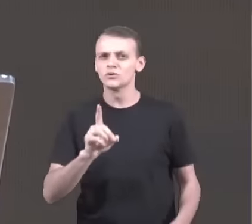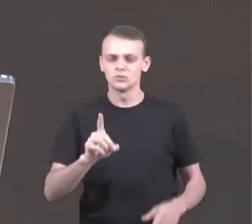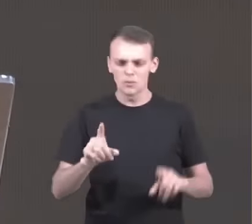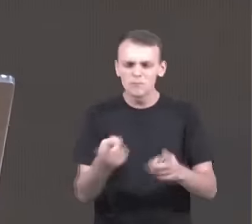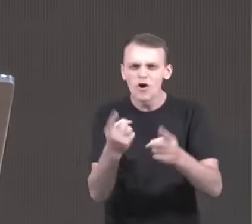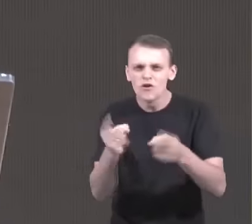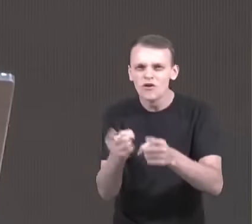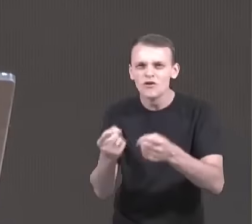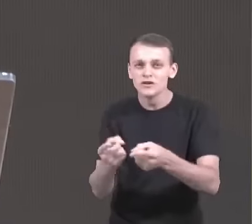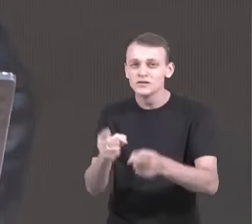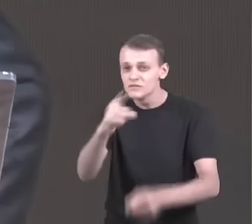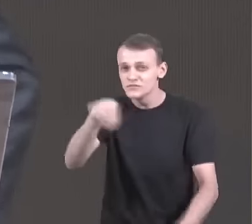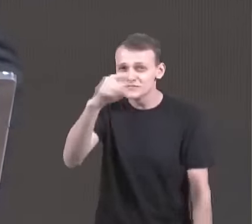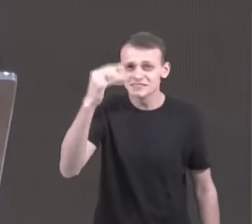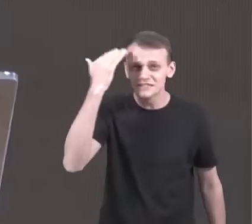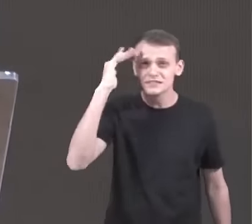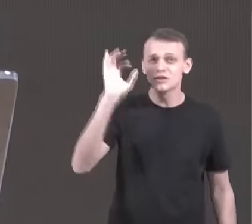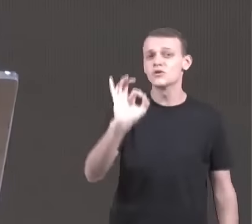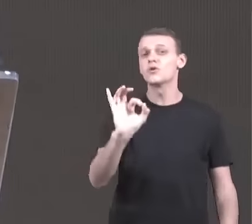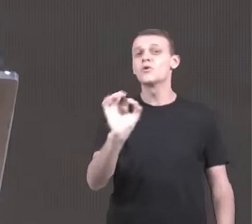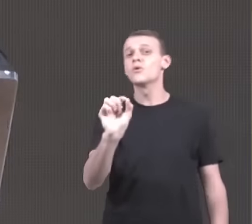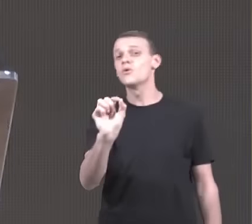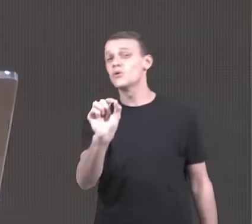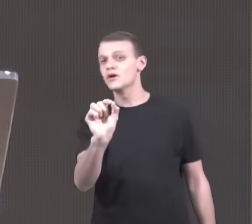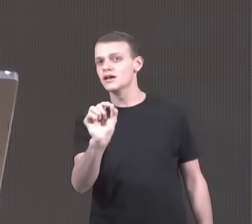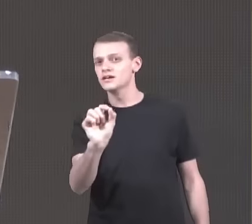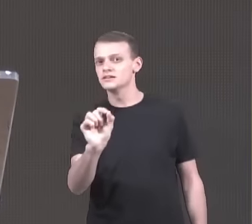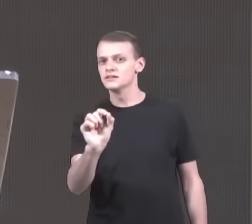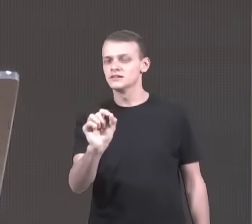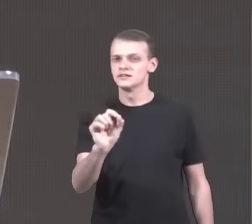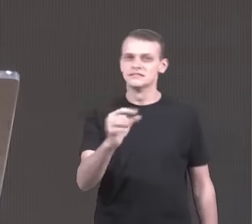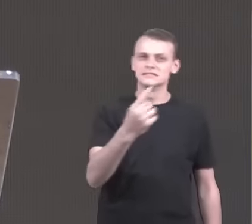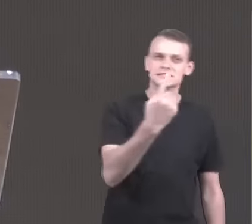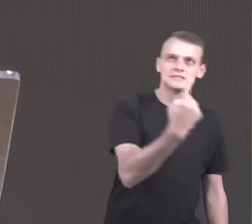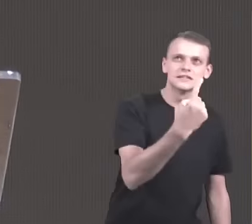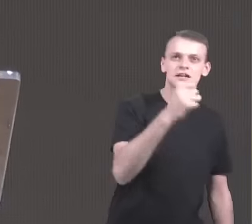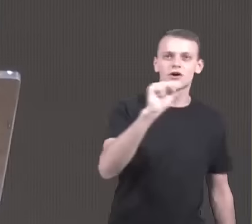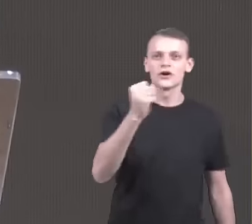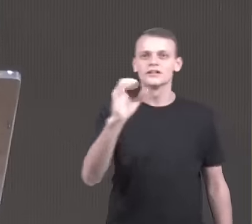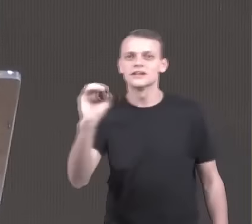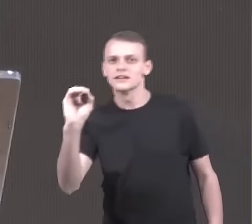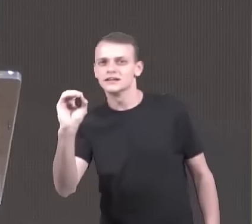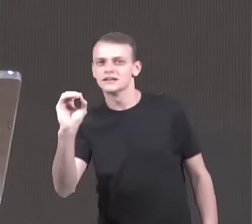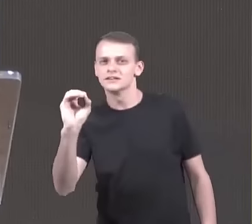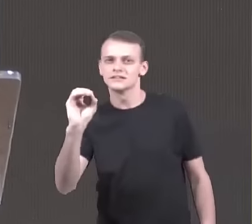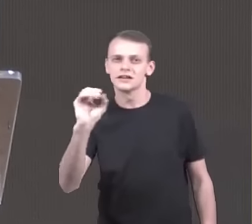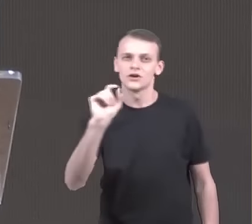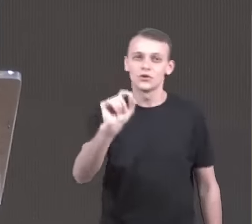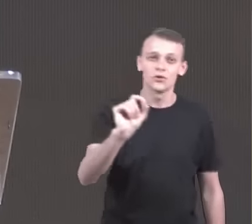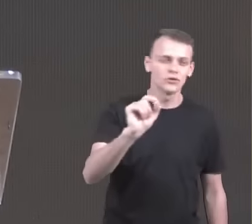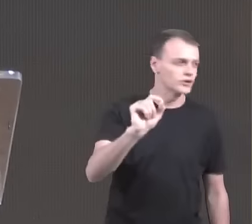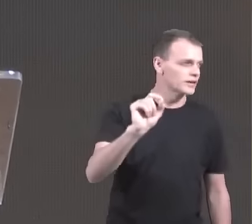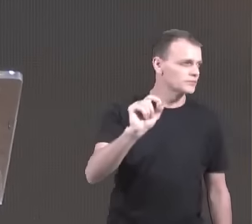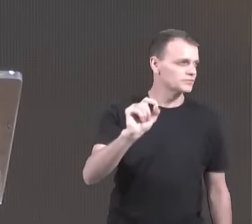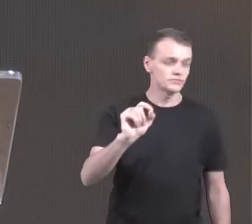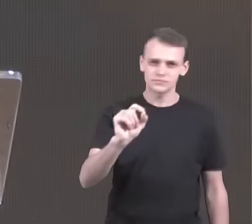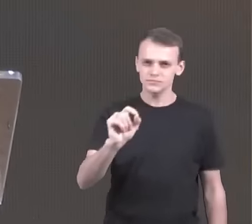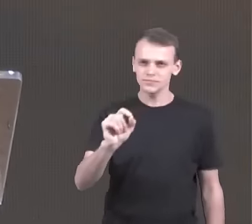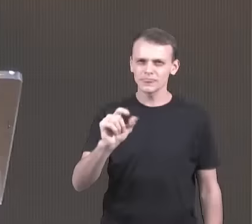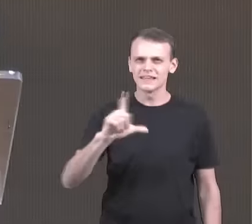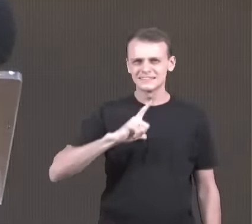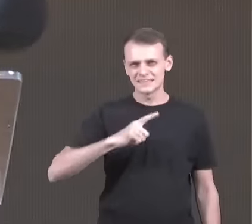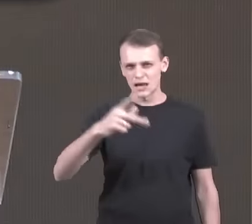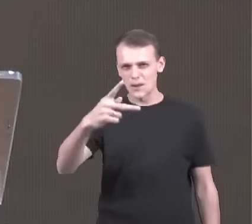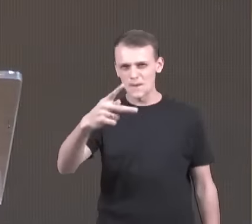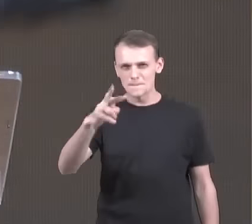O que dizer das epidemias? Entre os anos 165 e 180, uma peste matou cerca de